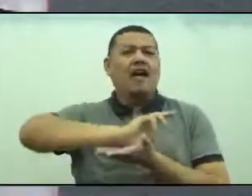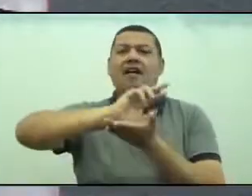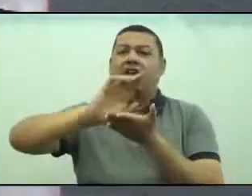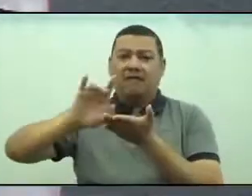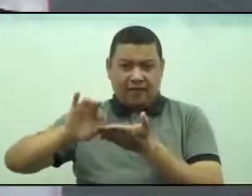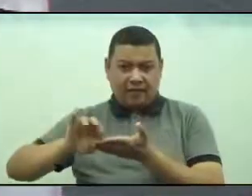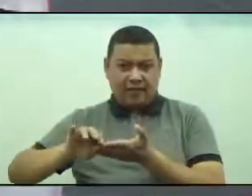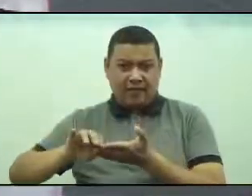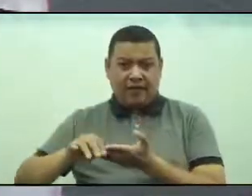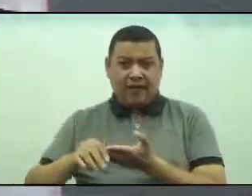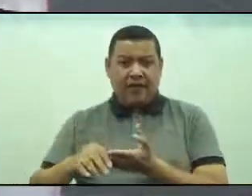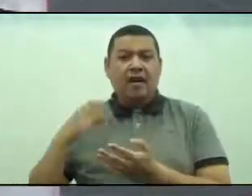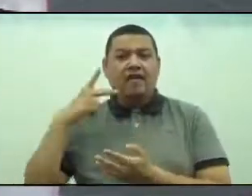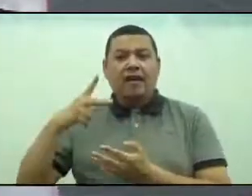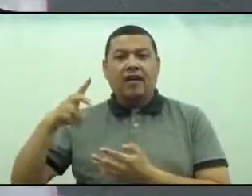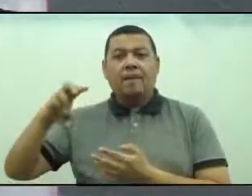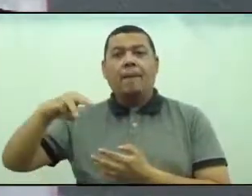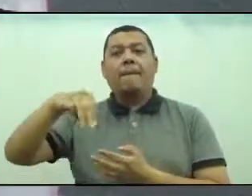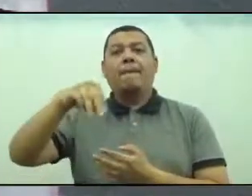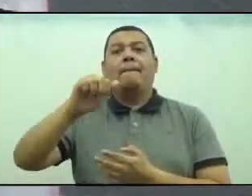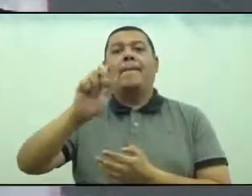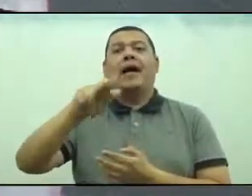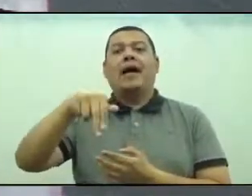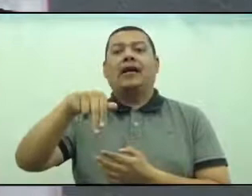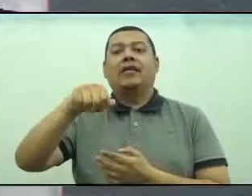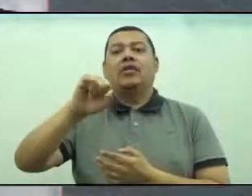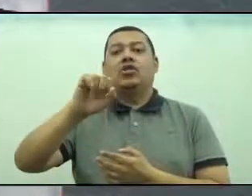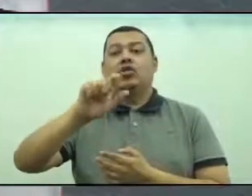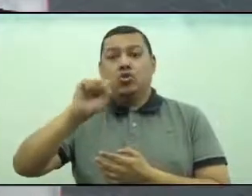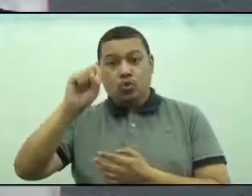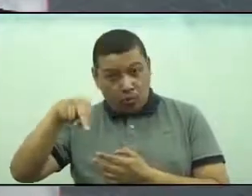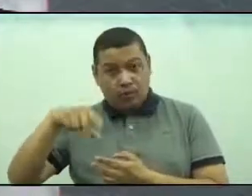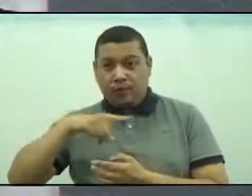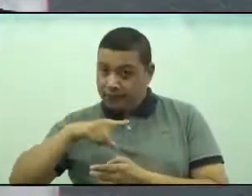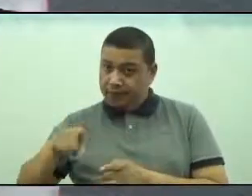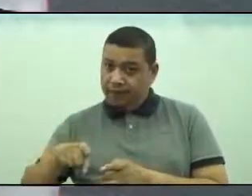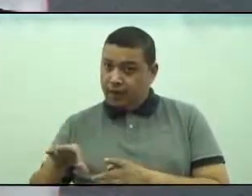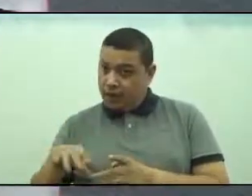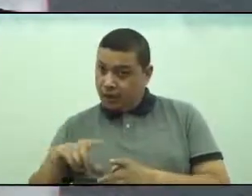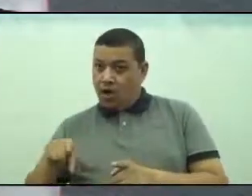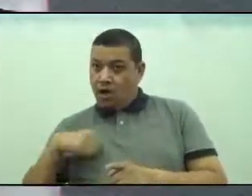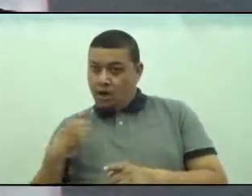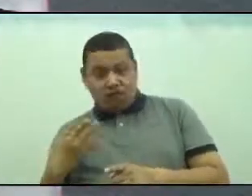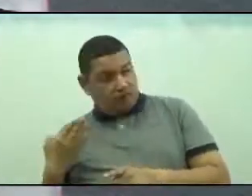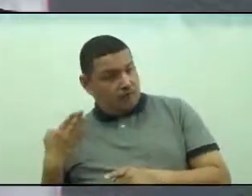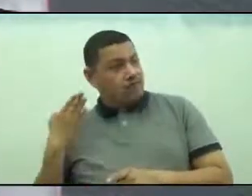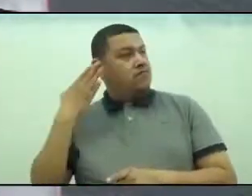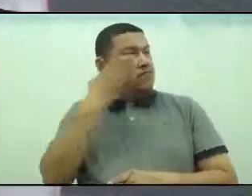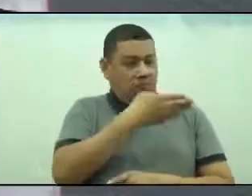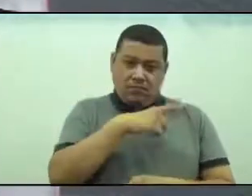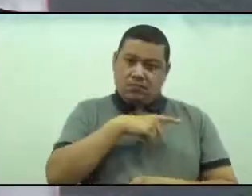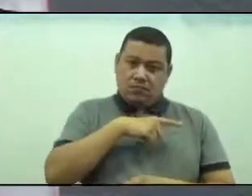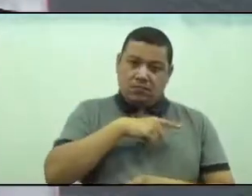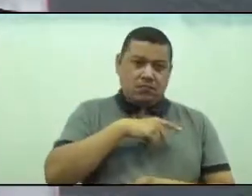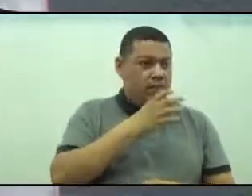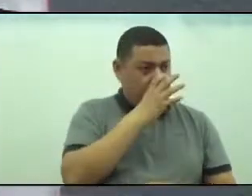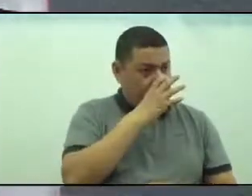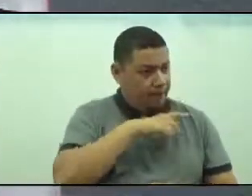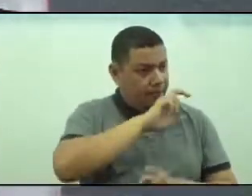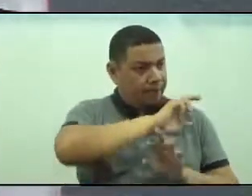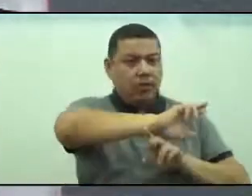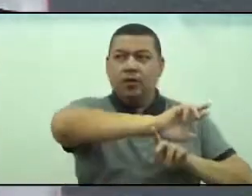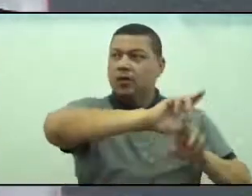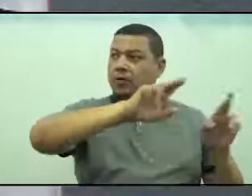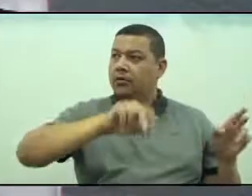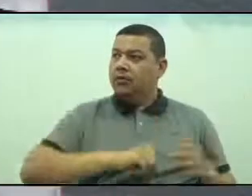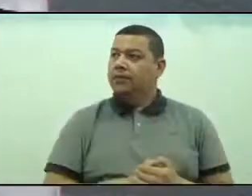nós vamos até o local, nos é falado um monte de coisa, colocado,